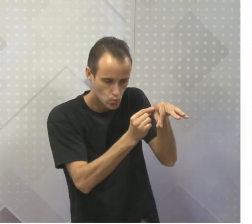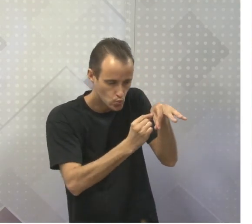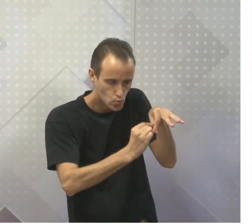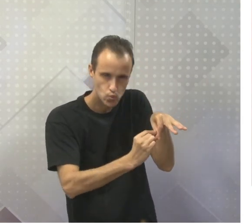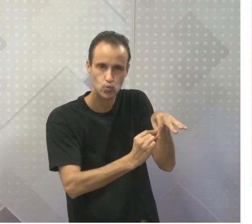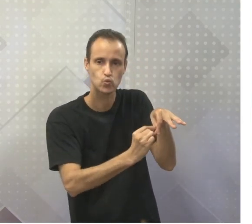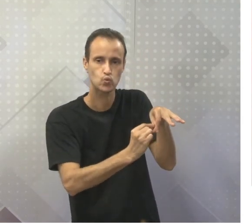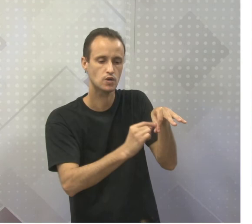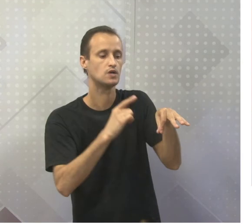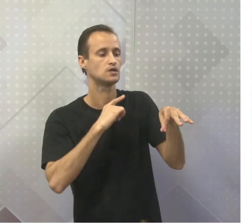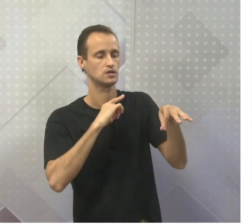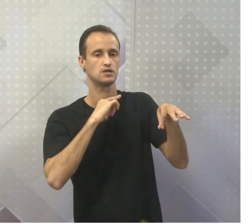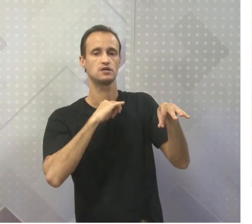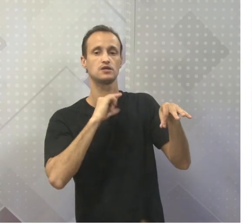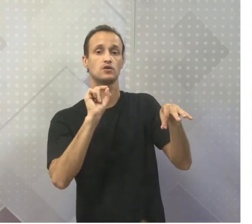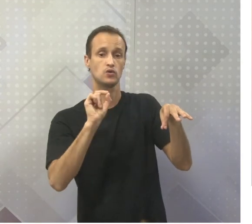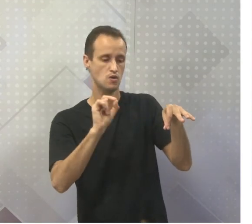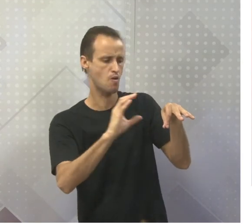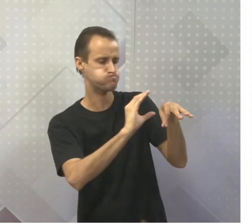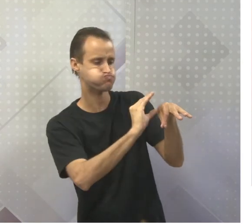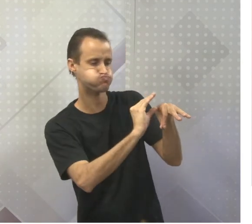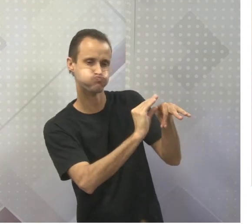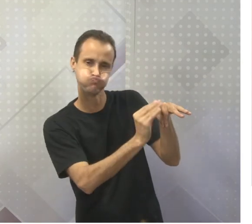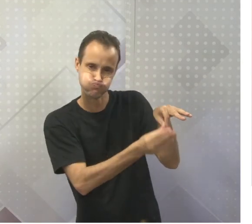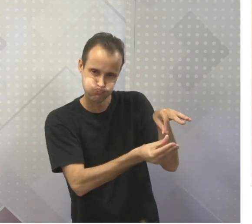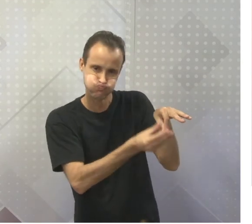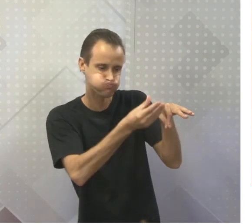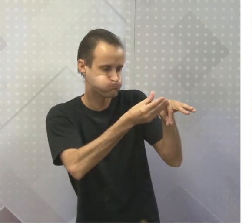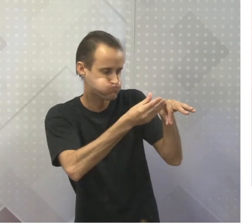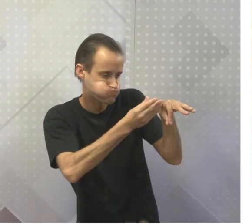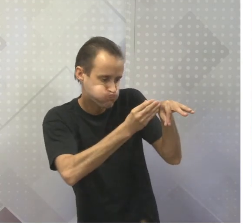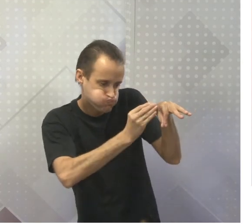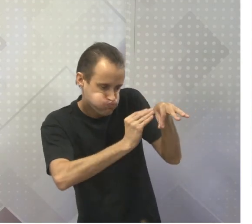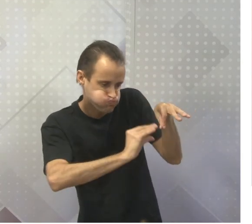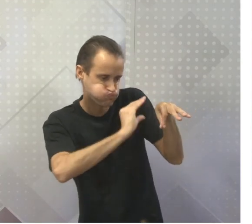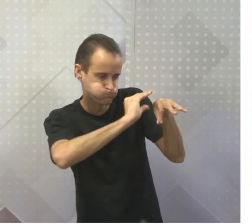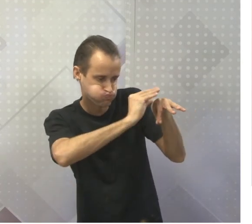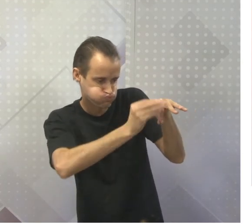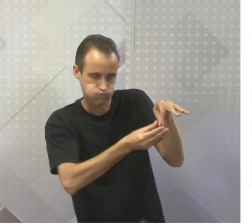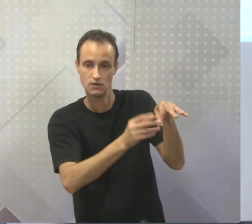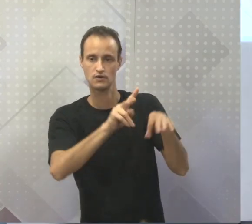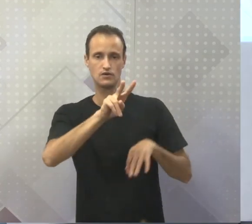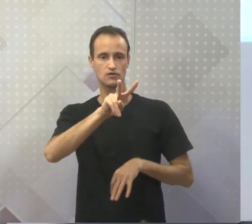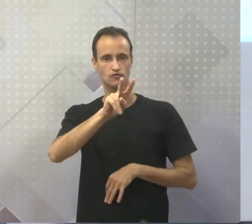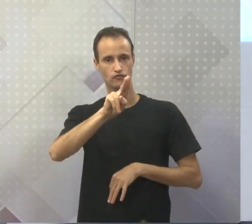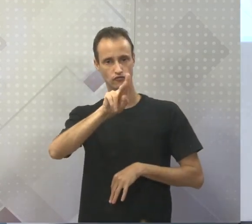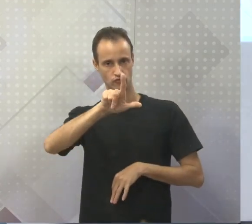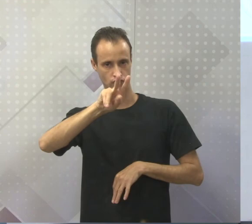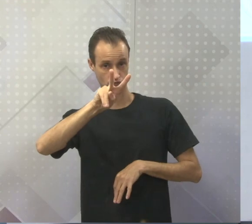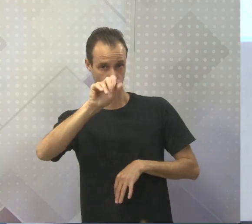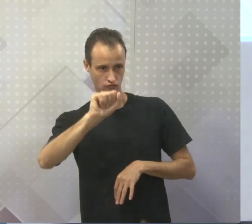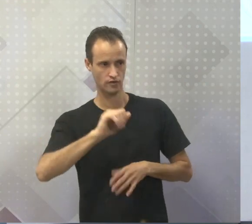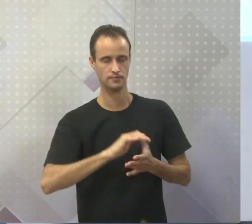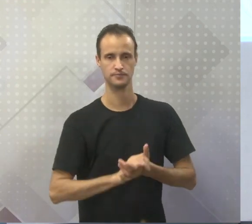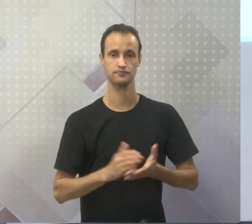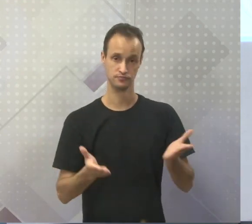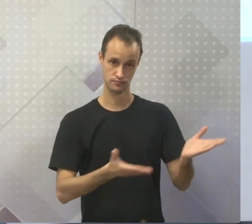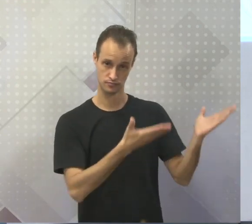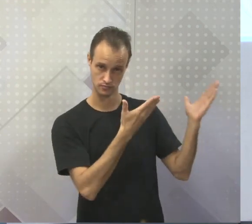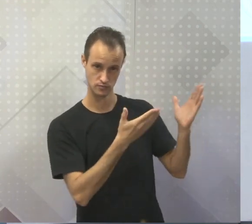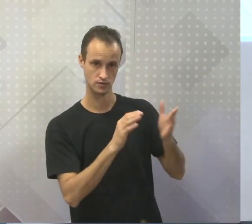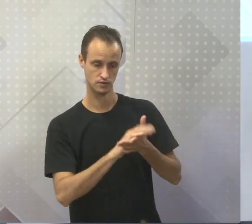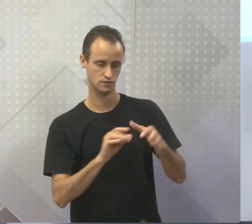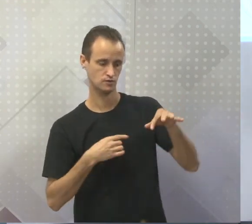da vagina e depois você tem os grandes lábios que recobrem todo o conjunto formando a vulva. Do lado de cá você tem